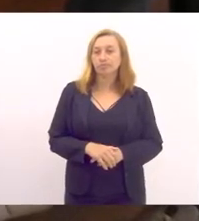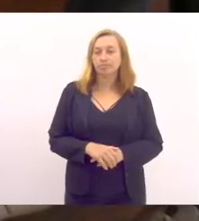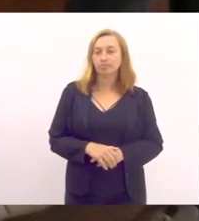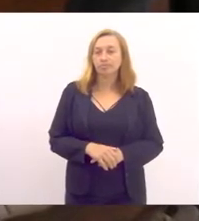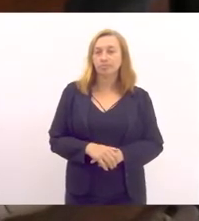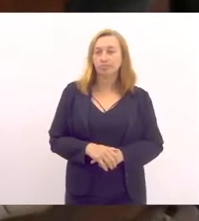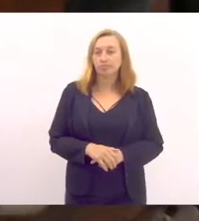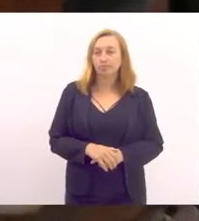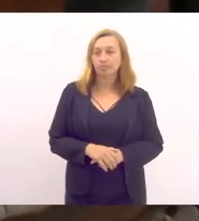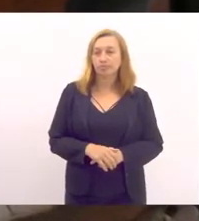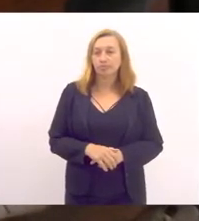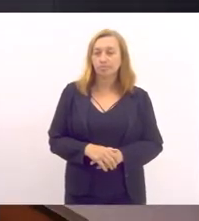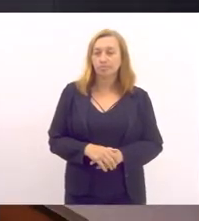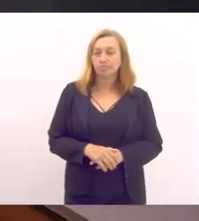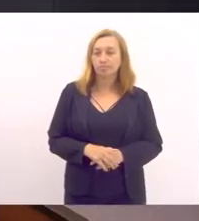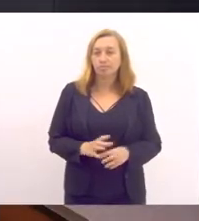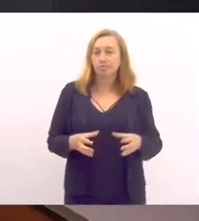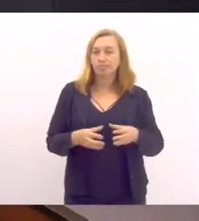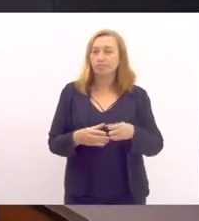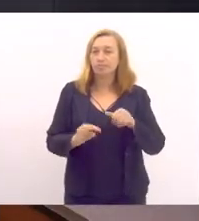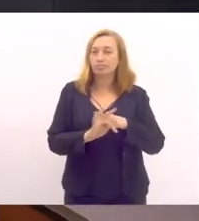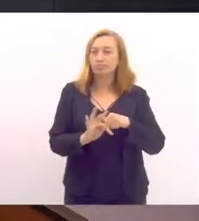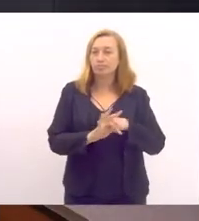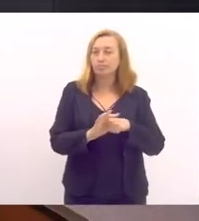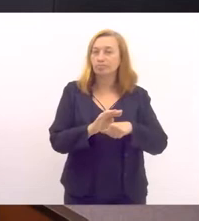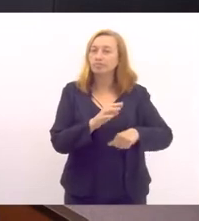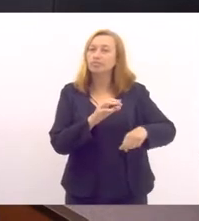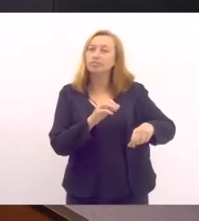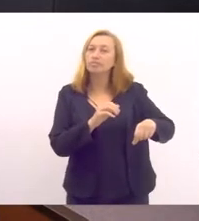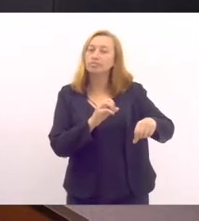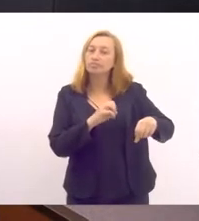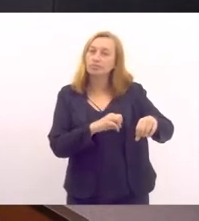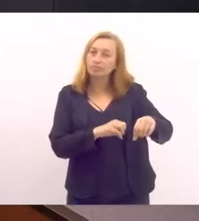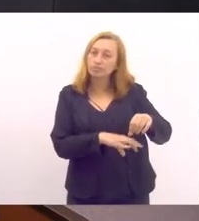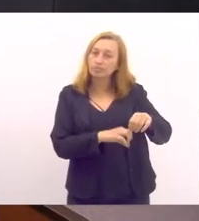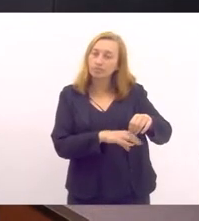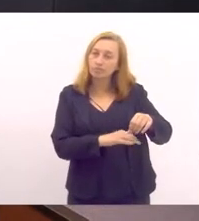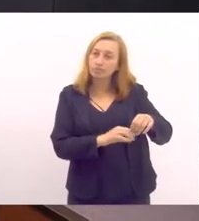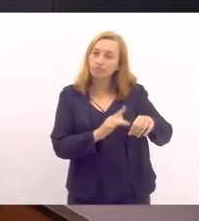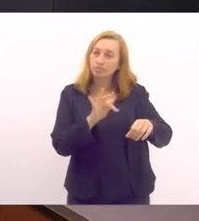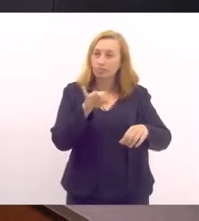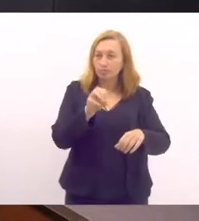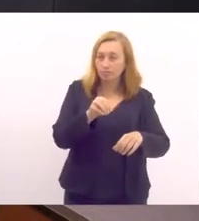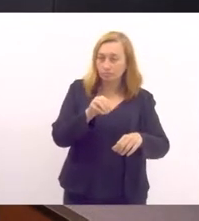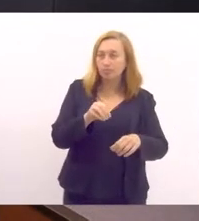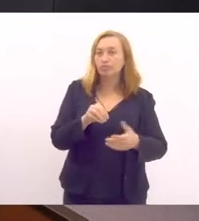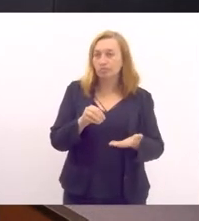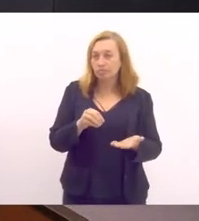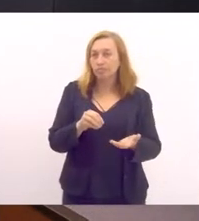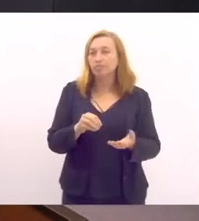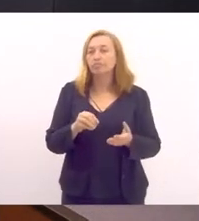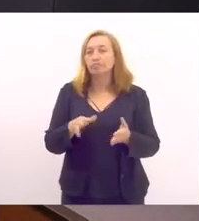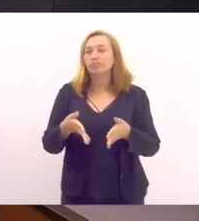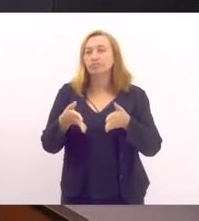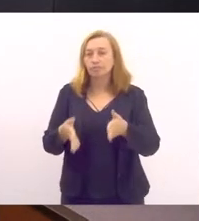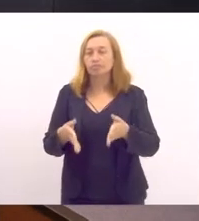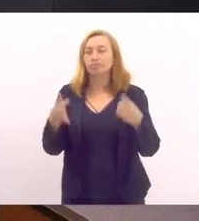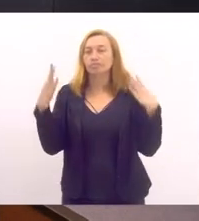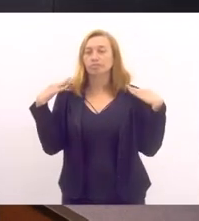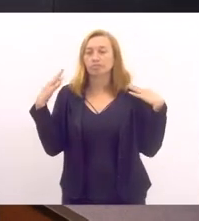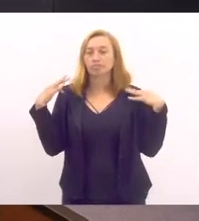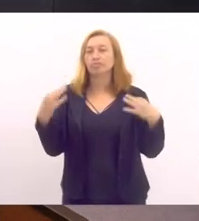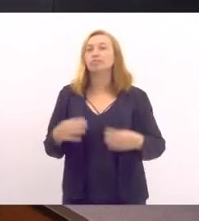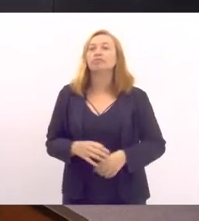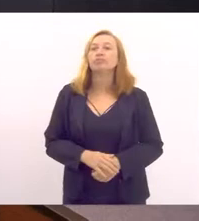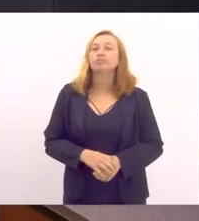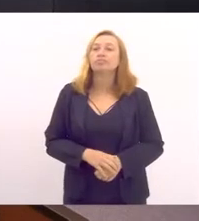explicação técnica, ou seja, o fundo pode ser criado, voltado para finalidade turística, destinação do fundo para